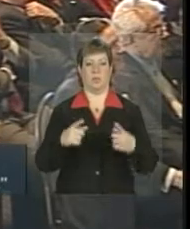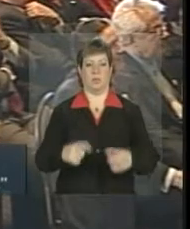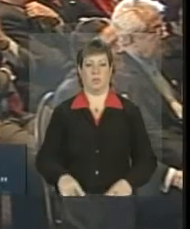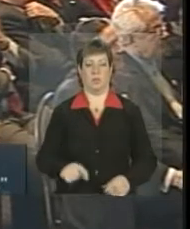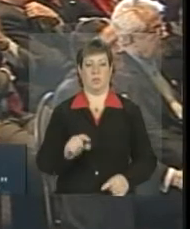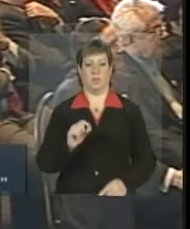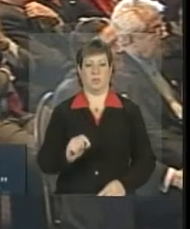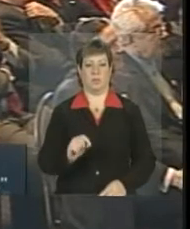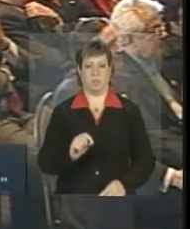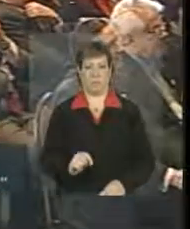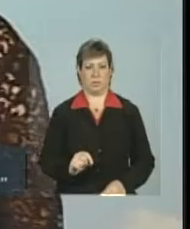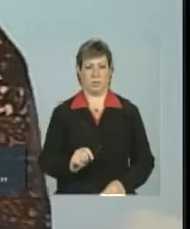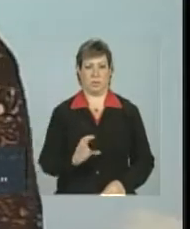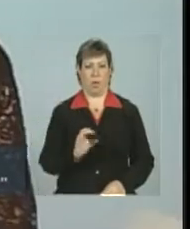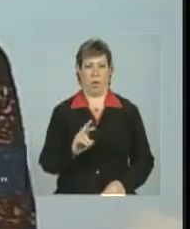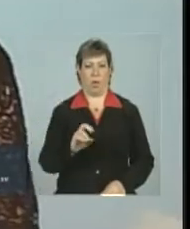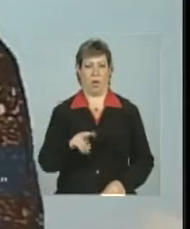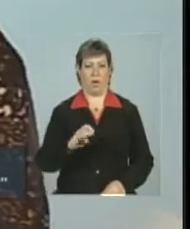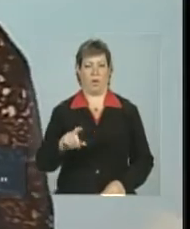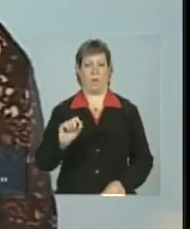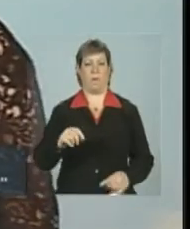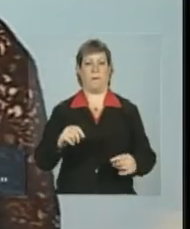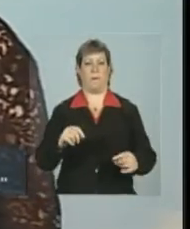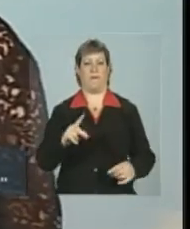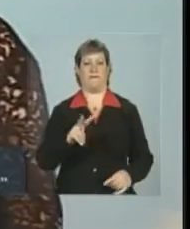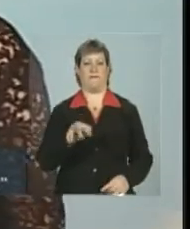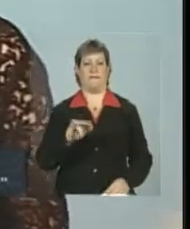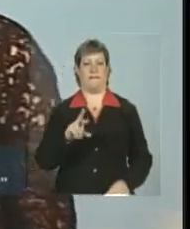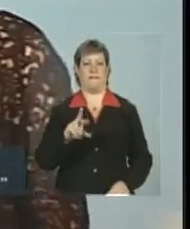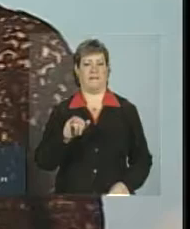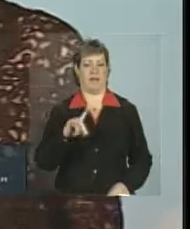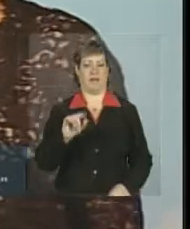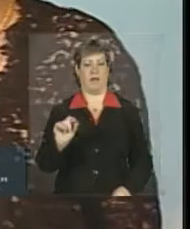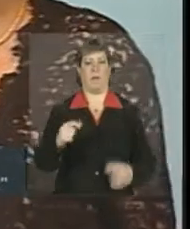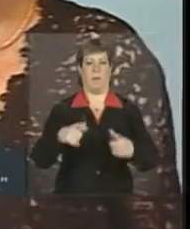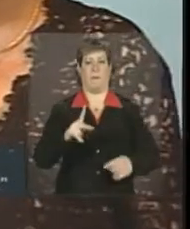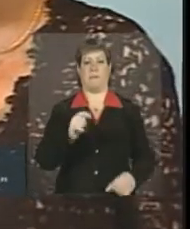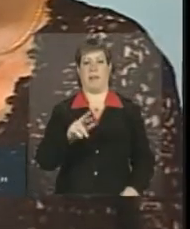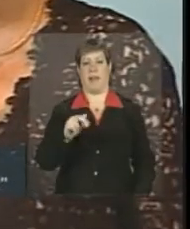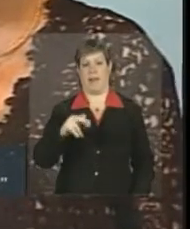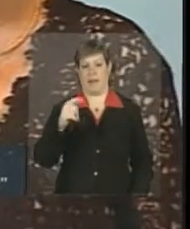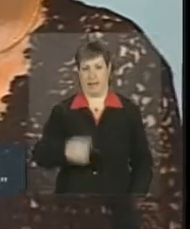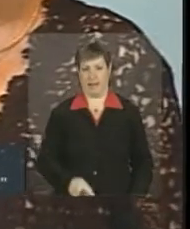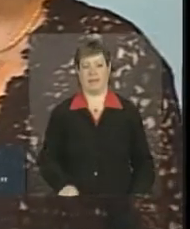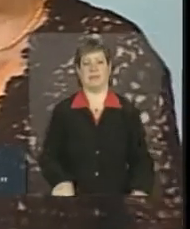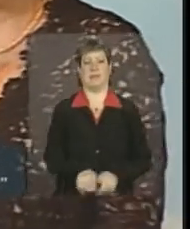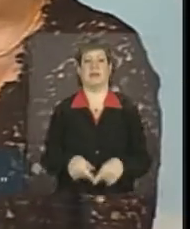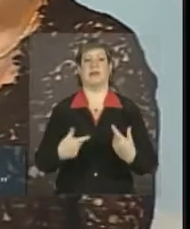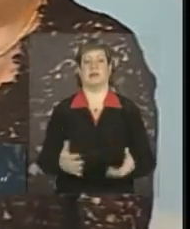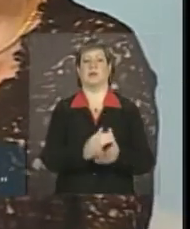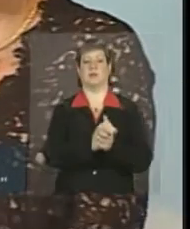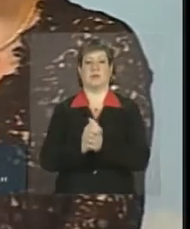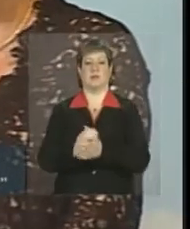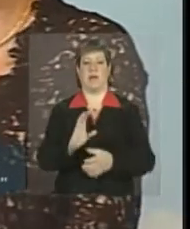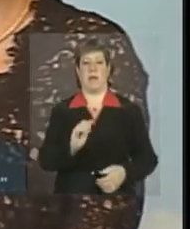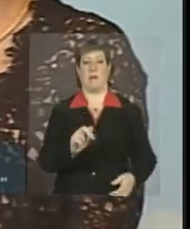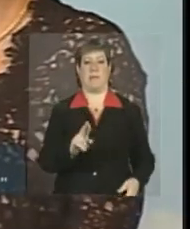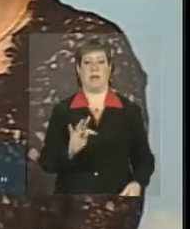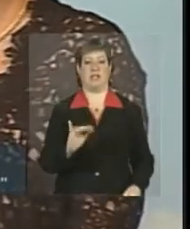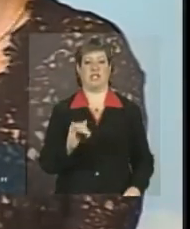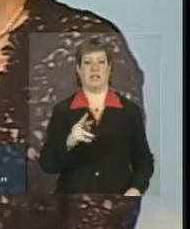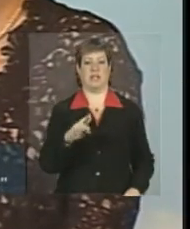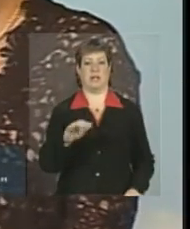Coronel Vívida, no Paraná. Queria cumprimentar também a Bartíria